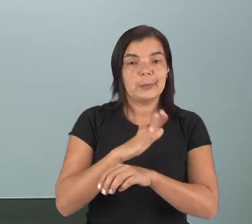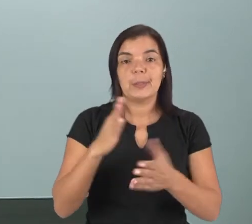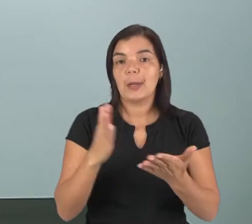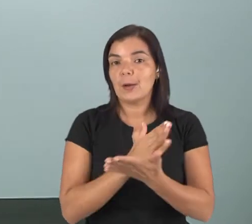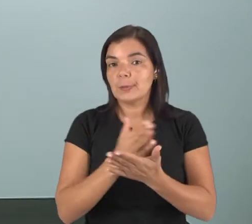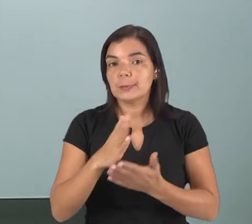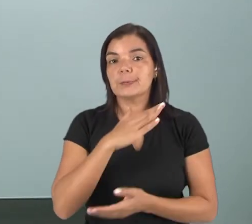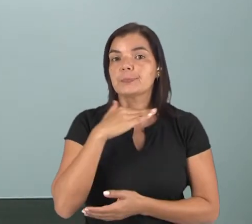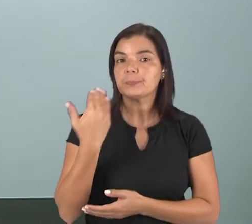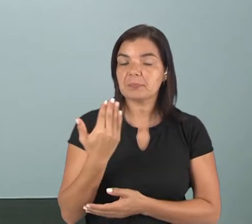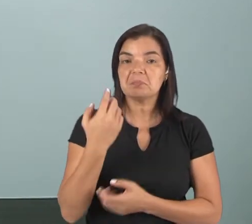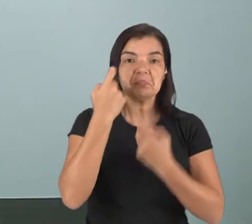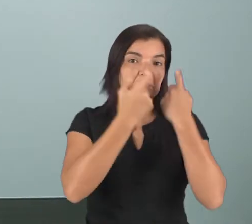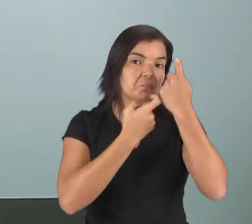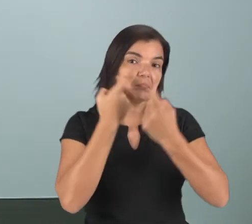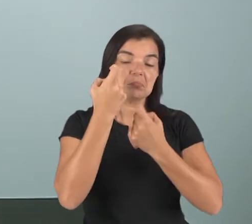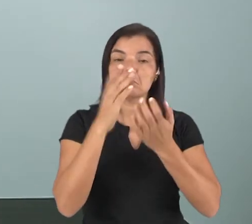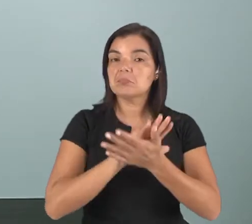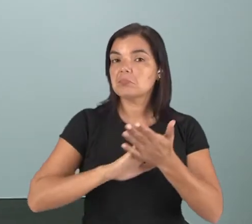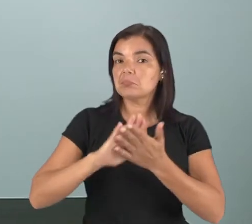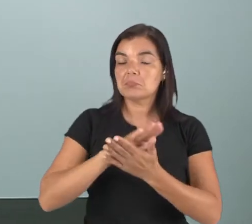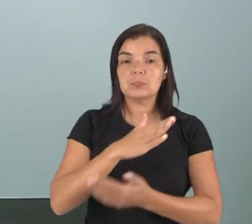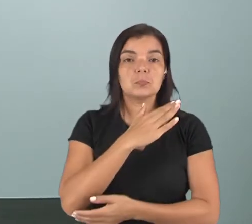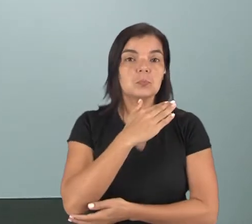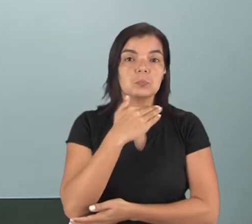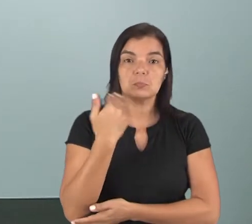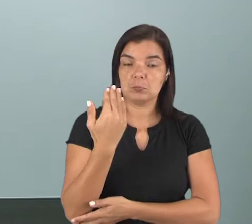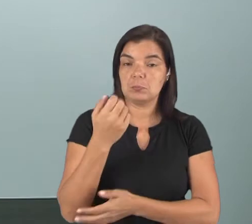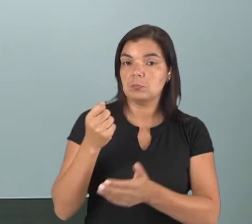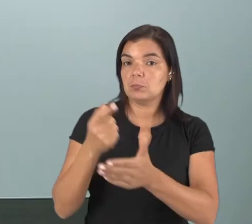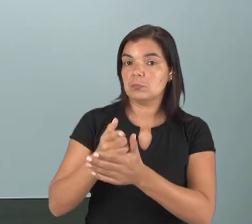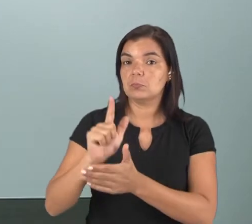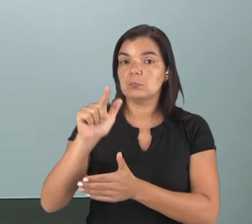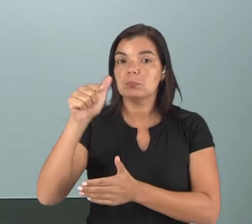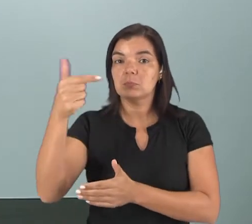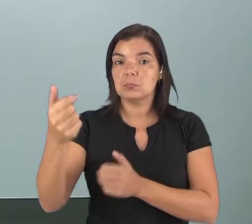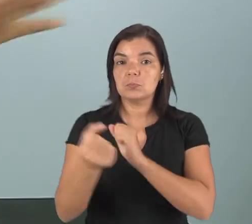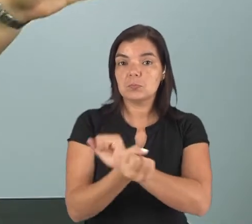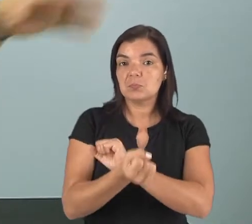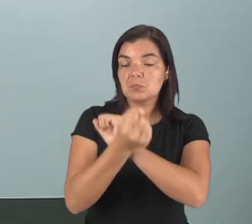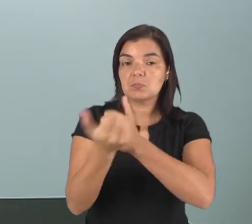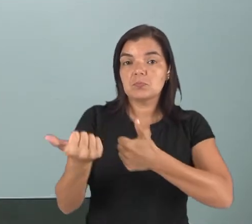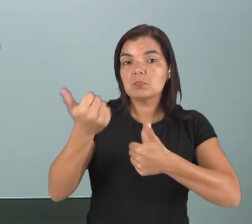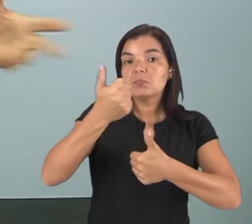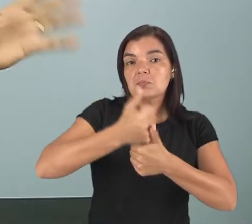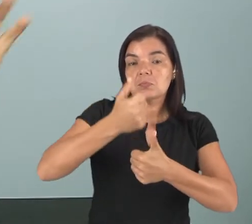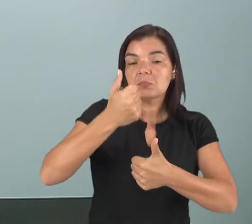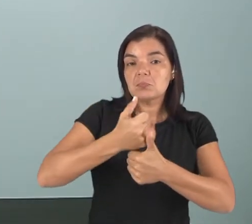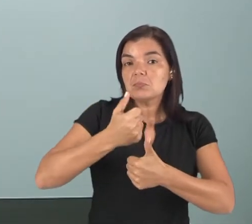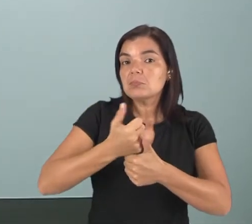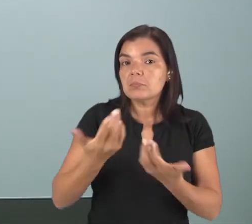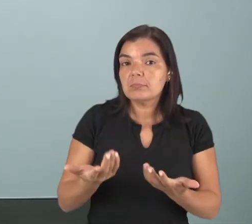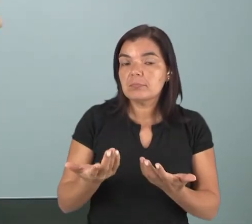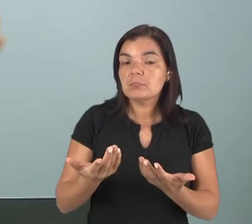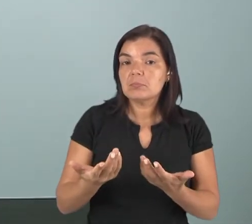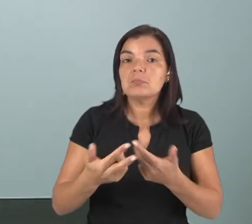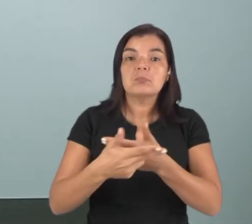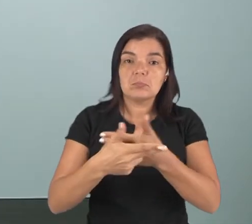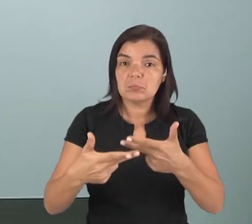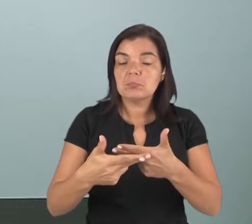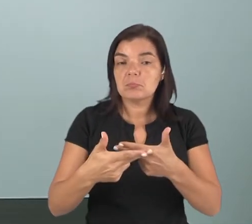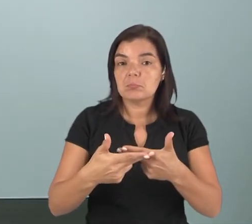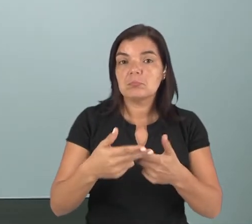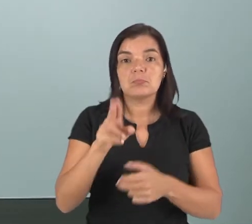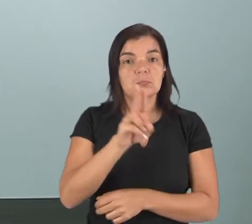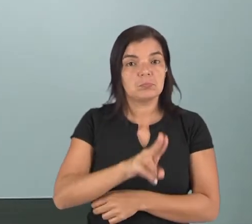E aí eles não se preocupavam, morriam, comprava outro e colocava no lugar, como se fosse um objeto, né? Que